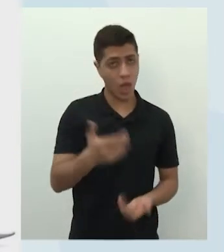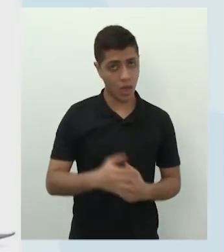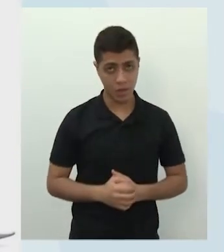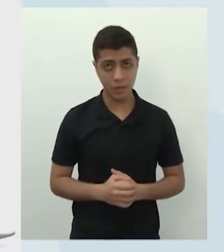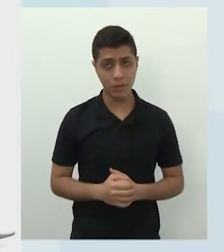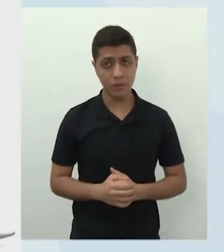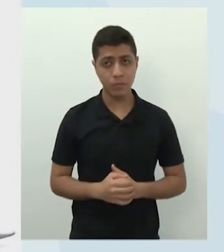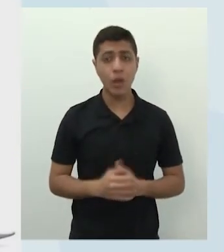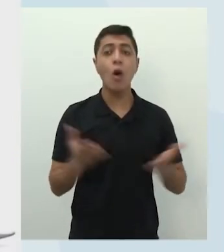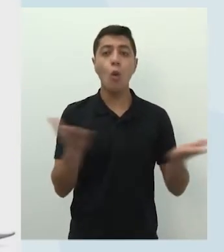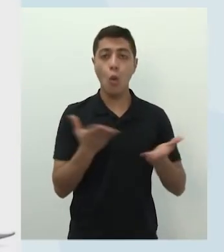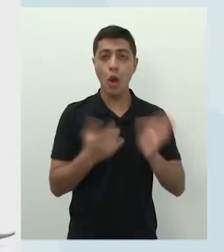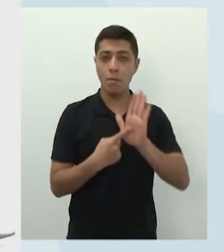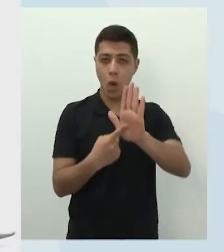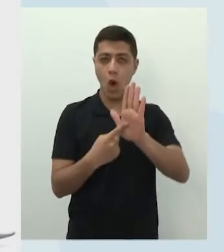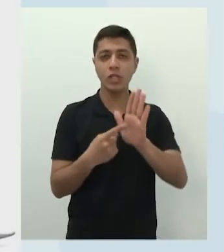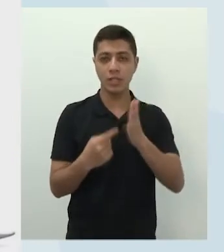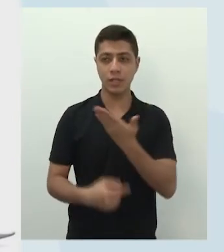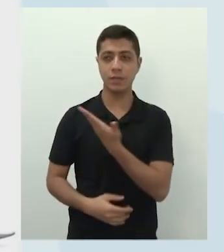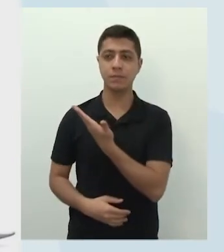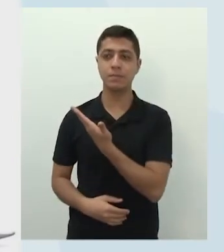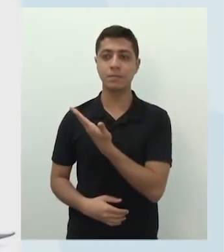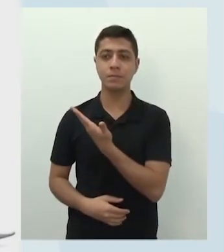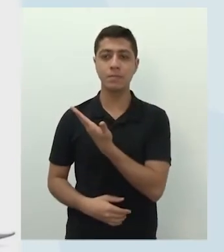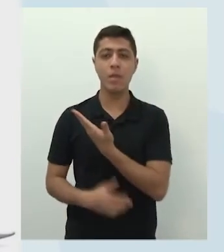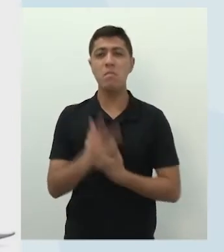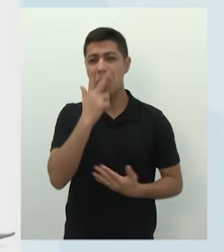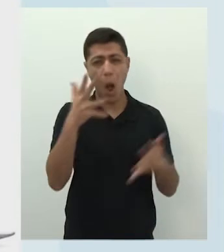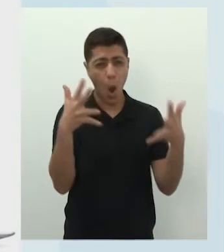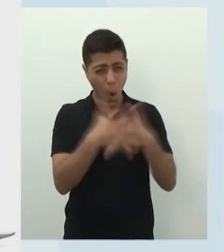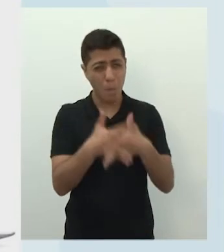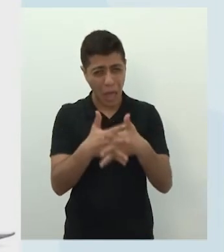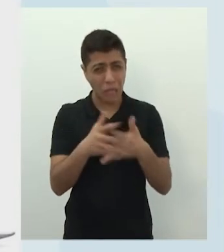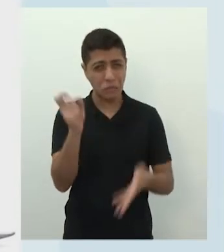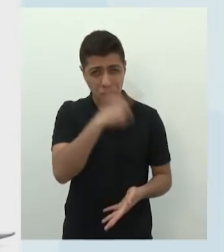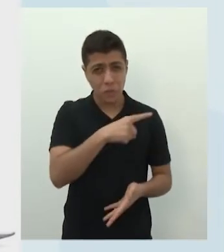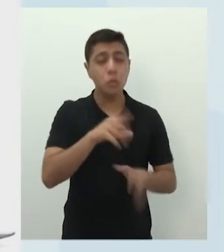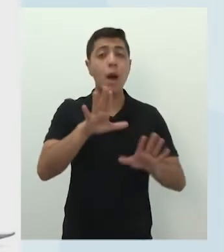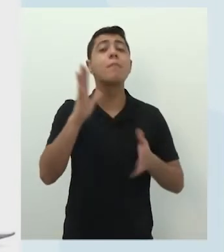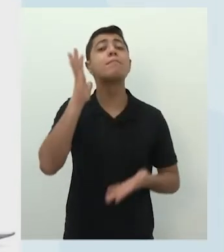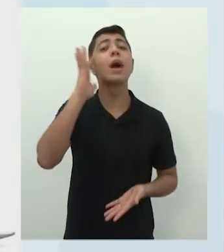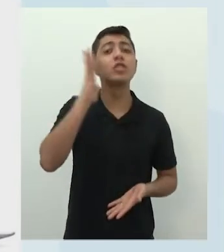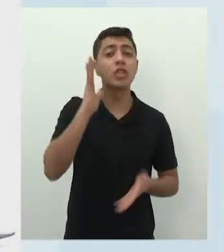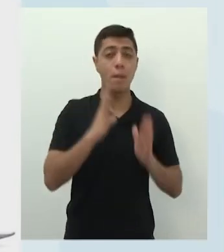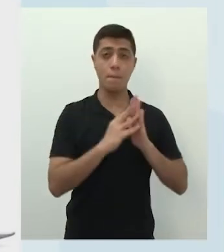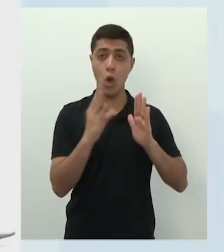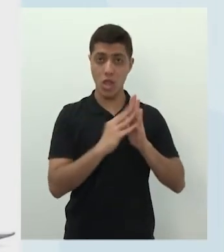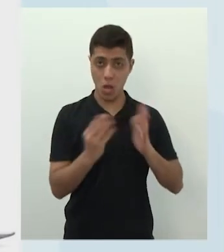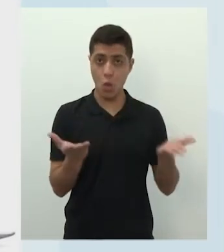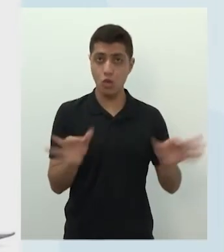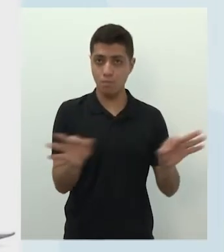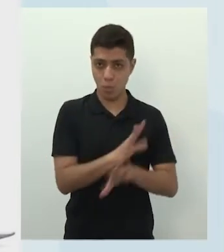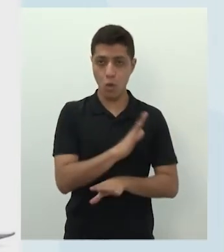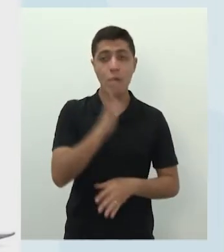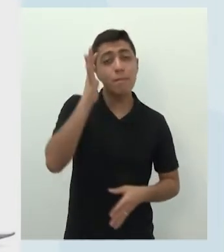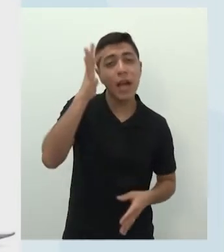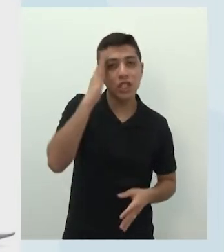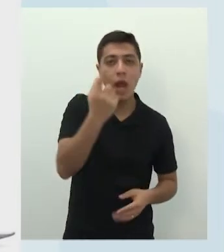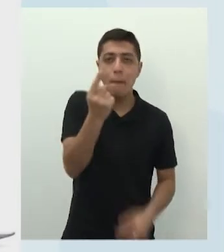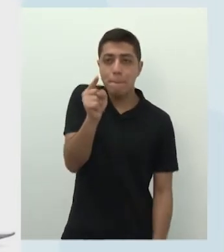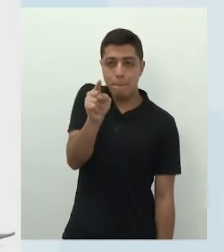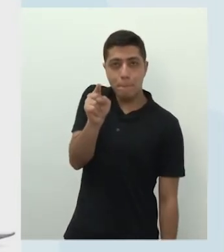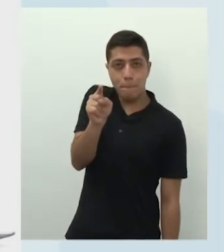relativamente complexo, mas de maneira muito simples, o modelo que nós temos hoje, imagine que cada pontinho desses, turma, é uma pessoa,